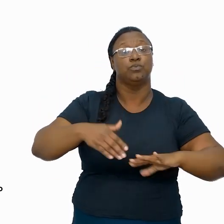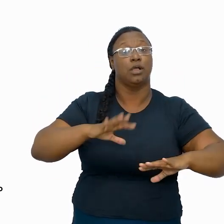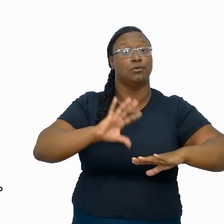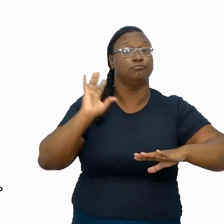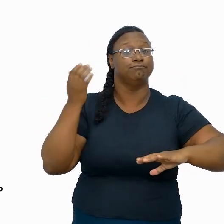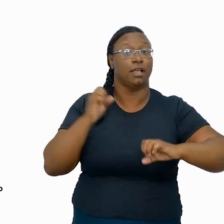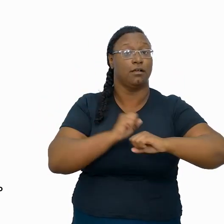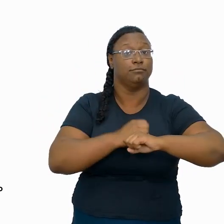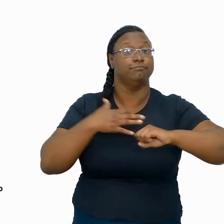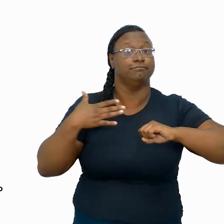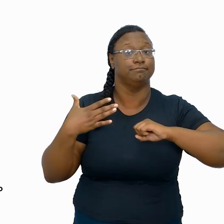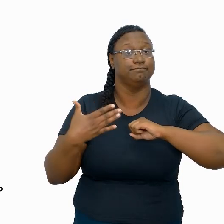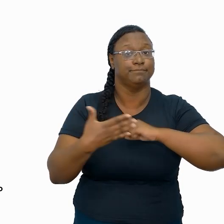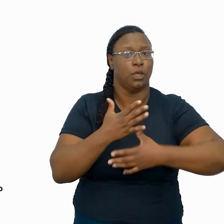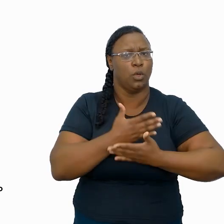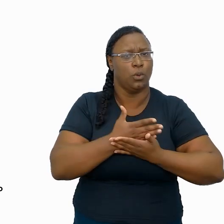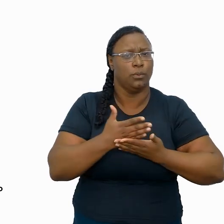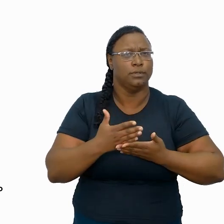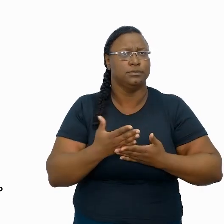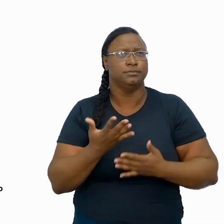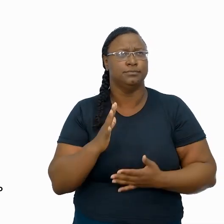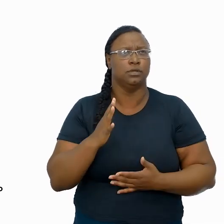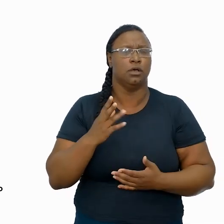né, desde